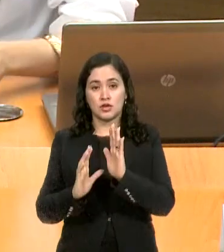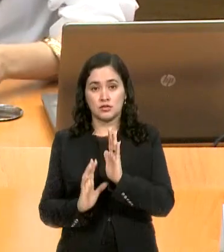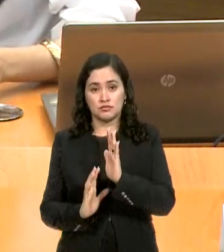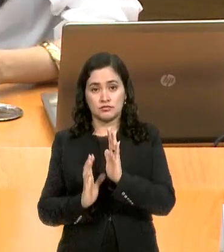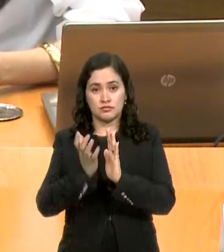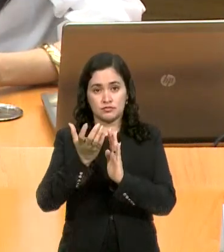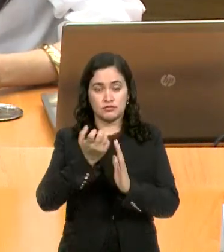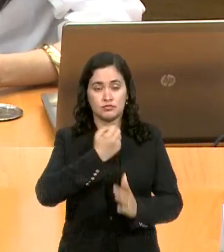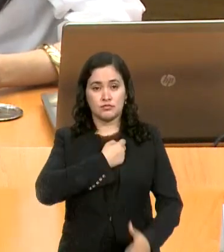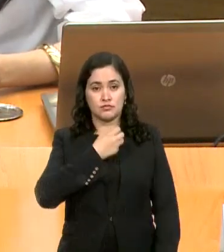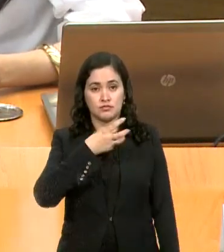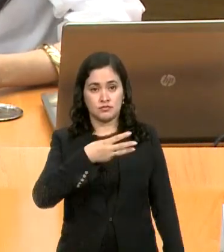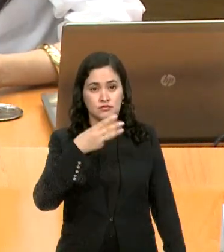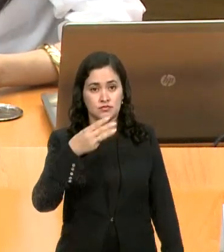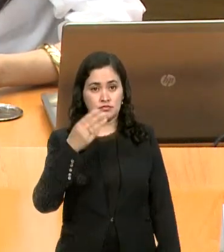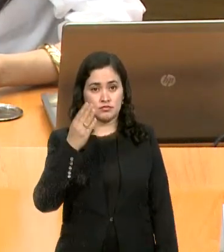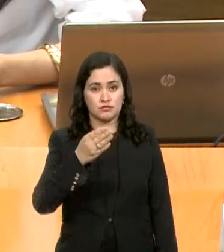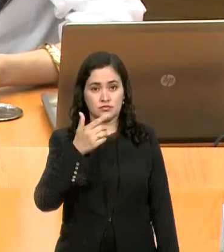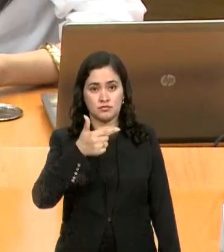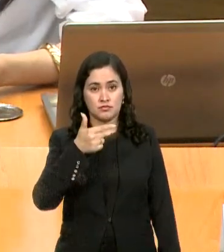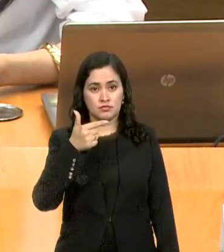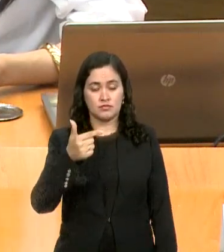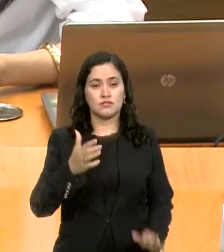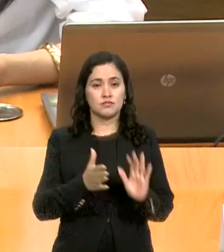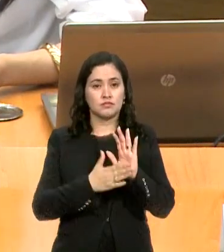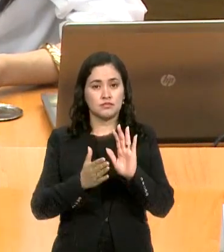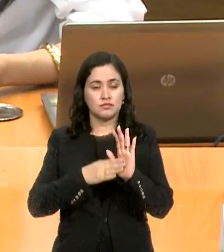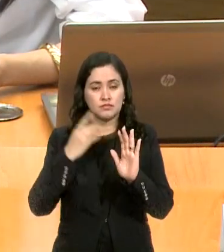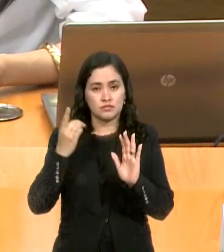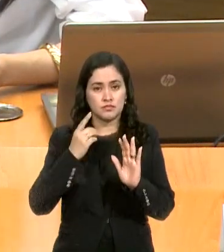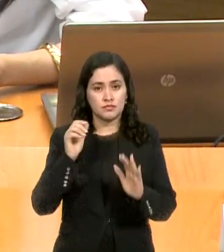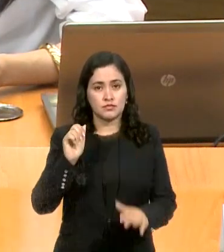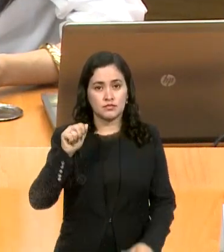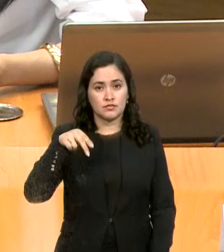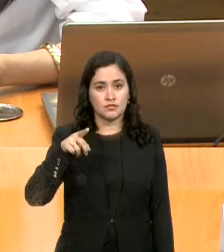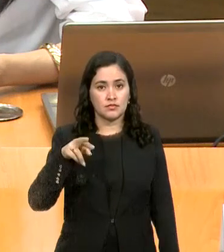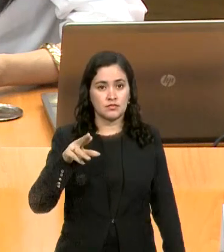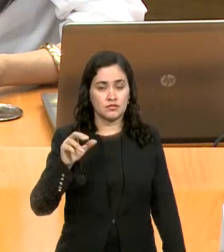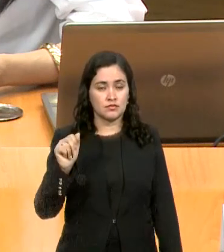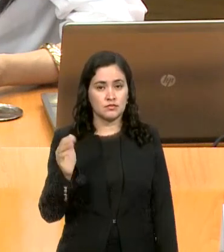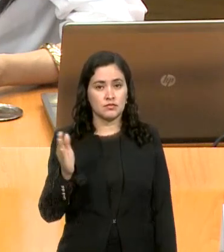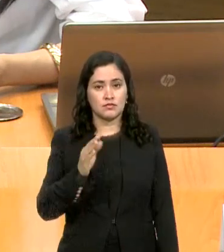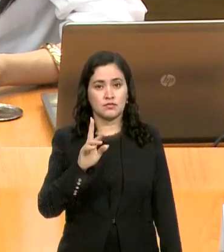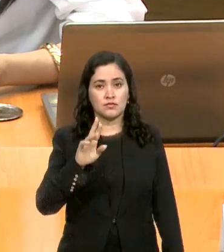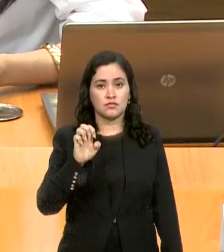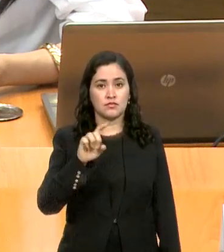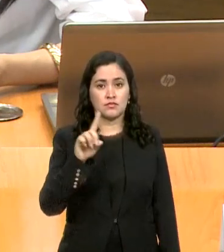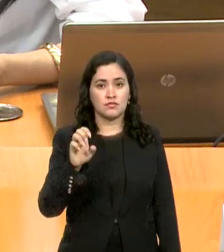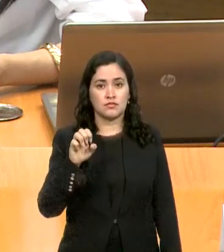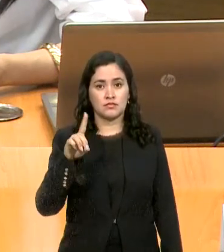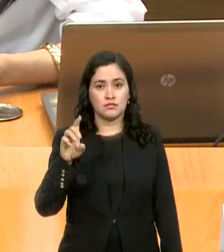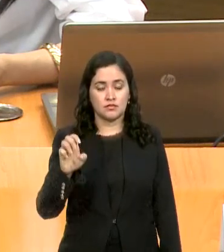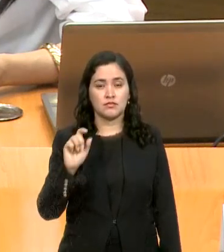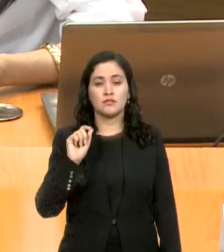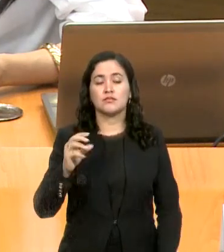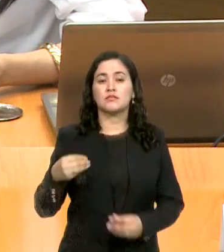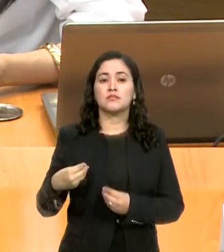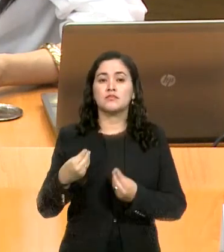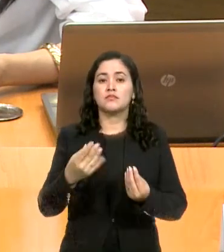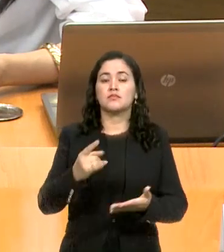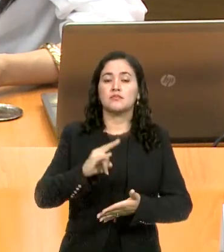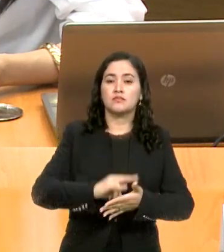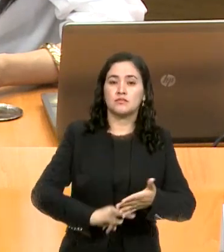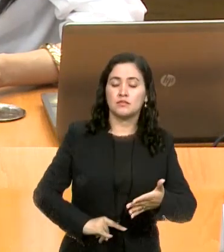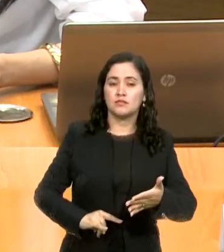número 33/2022, de autoria da deputada Andrea Rezende, que concede o título